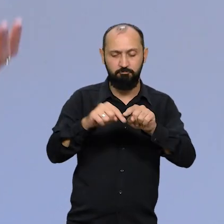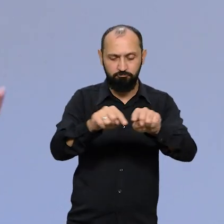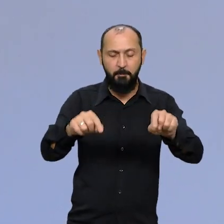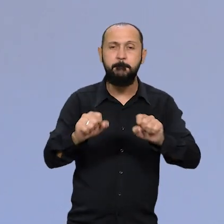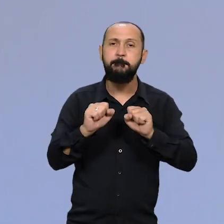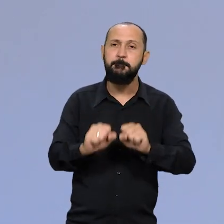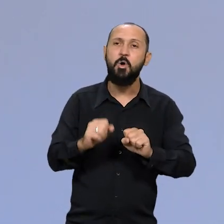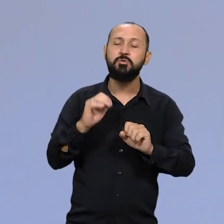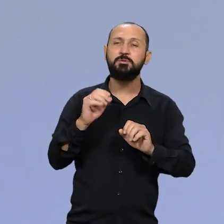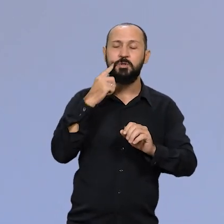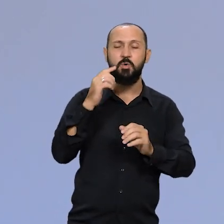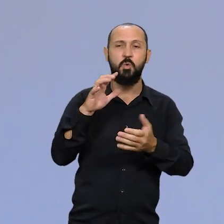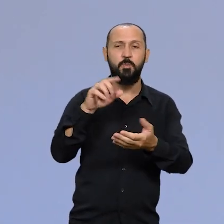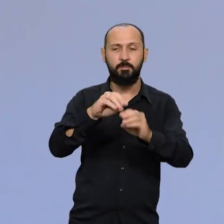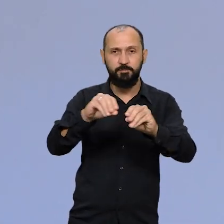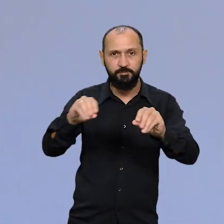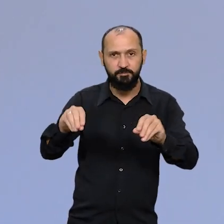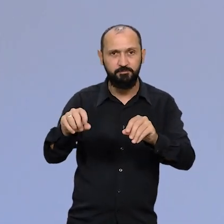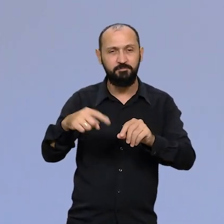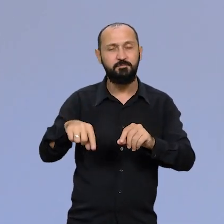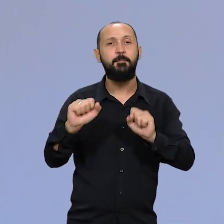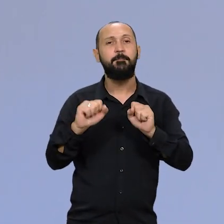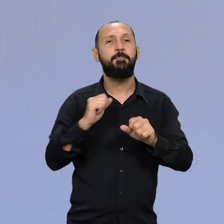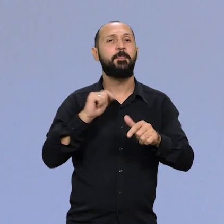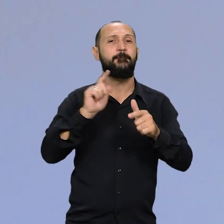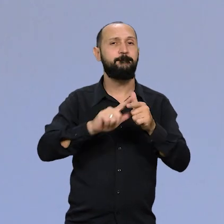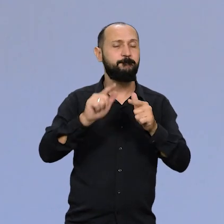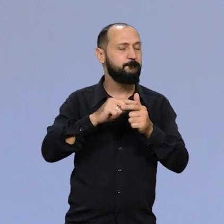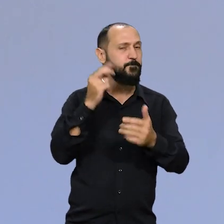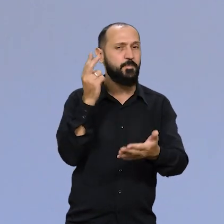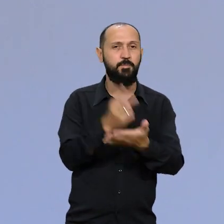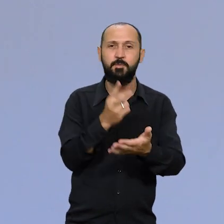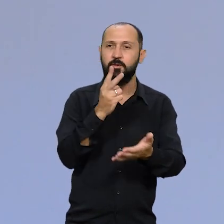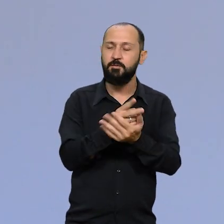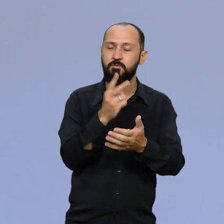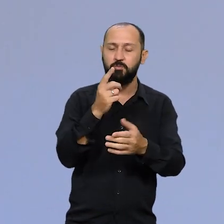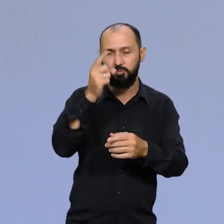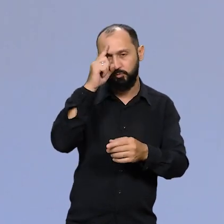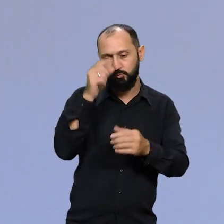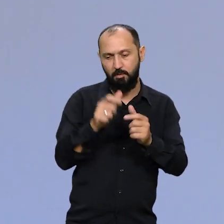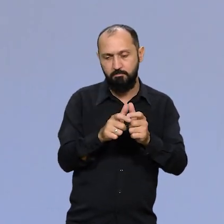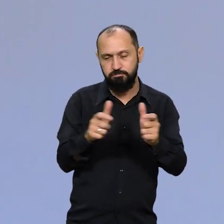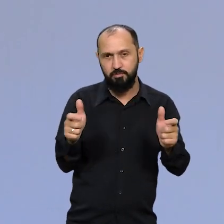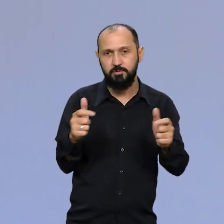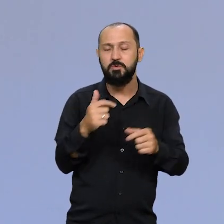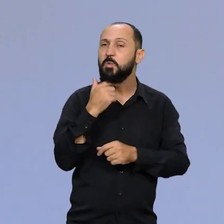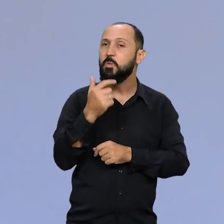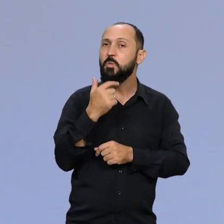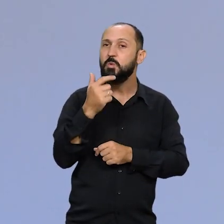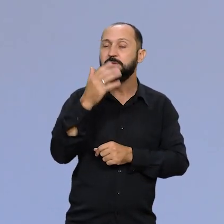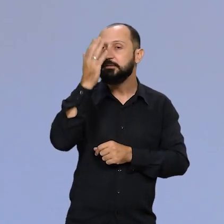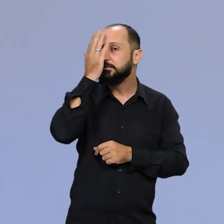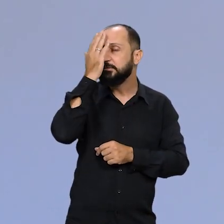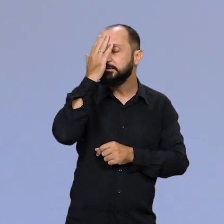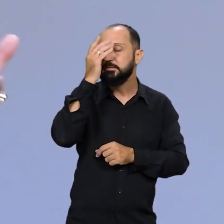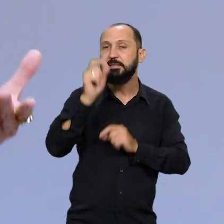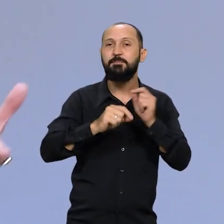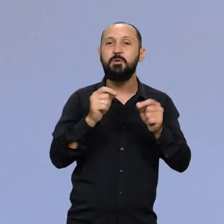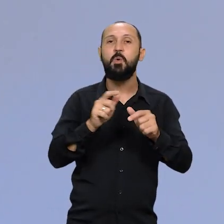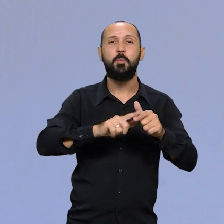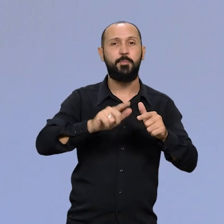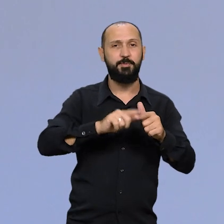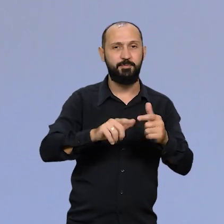impactados com a aprovação dessa lei. Que pergunta que a gente selecionou Então, hoje? nós selecionamos aqui uma pergunta para a doutora Luana. A Ana Paula Nogueira quer